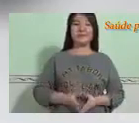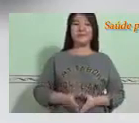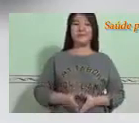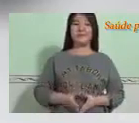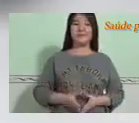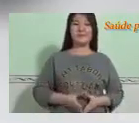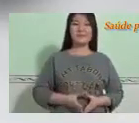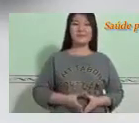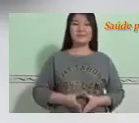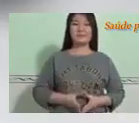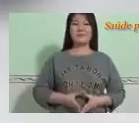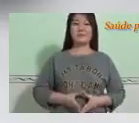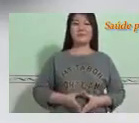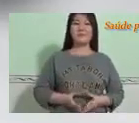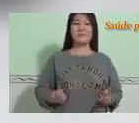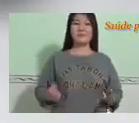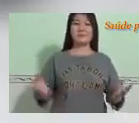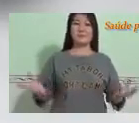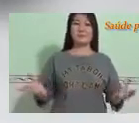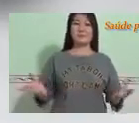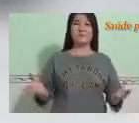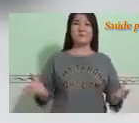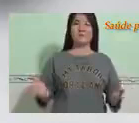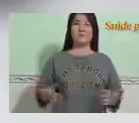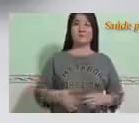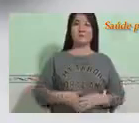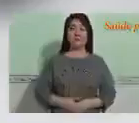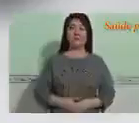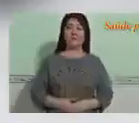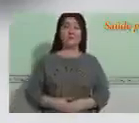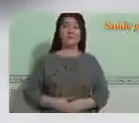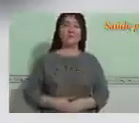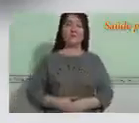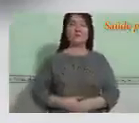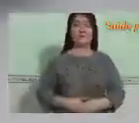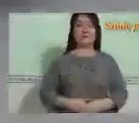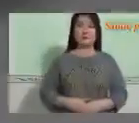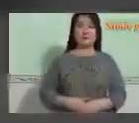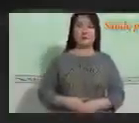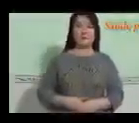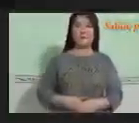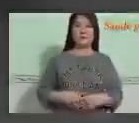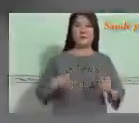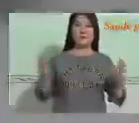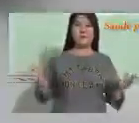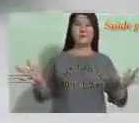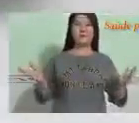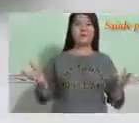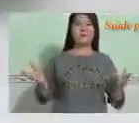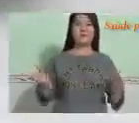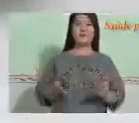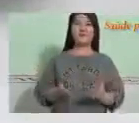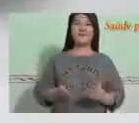PRINCIPAISRISCOSDEFAZERUMPIRCING. Fazer um piercing pode não ser uma totalmente inocente quanto possa parecer, vírgula, uma vez que pode trazer alguns perigos